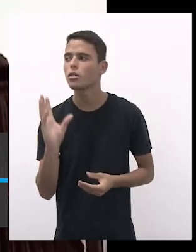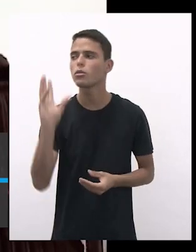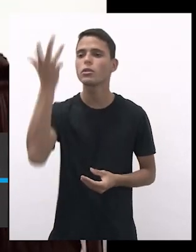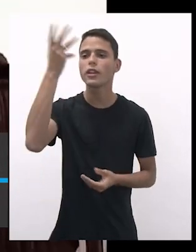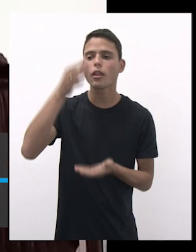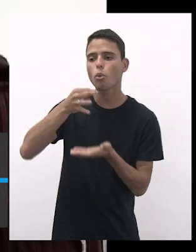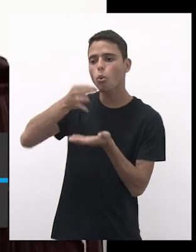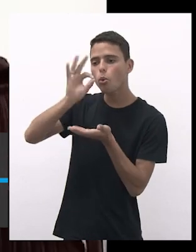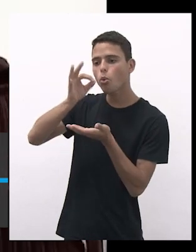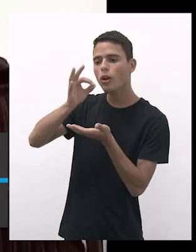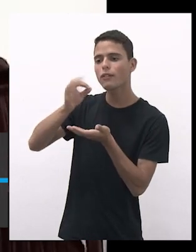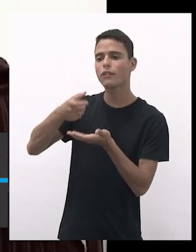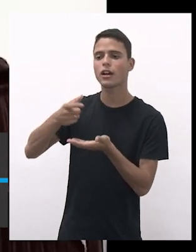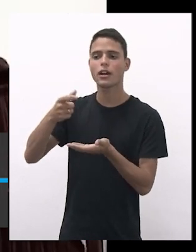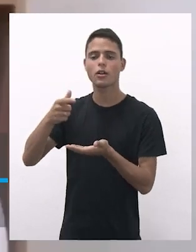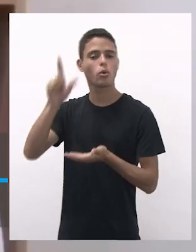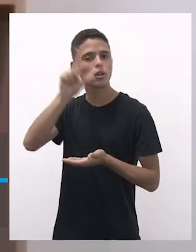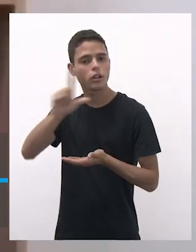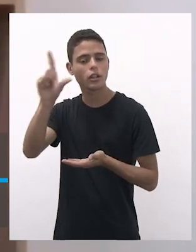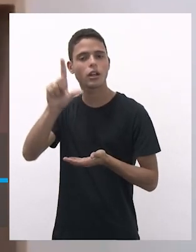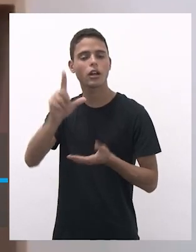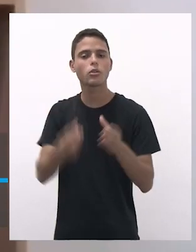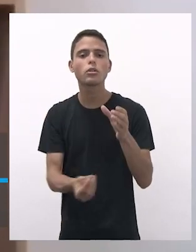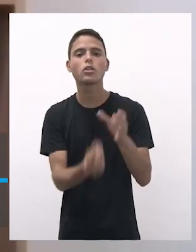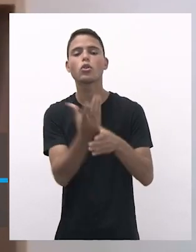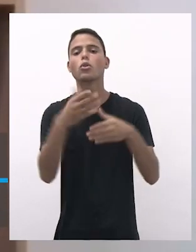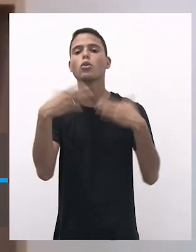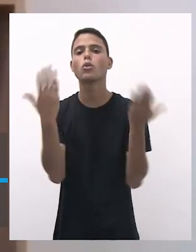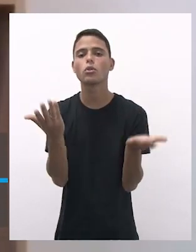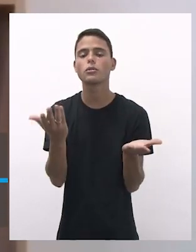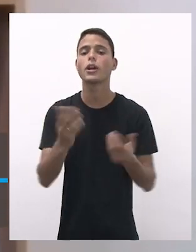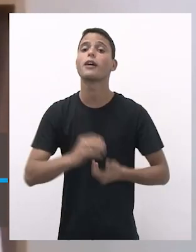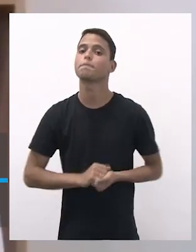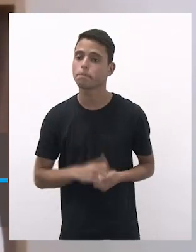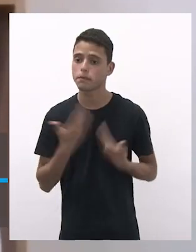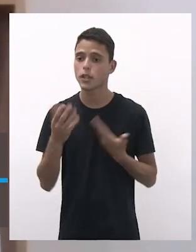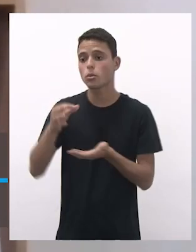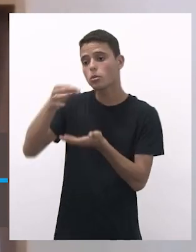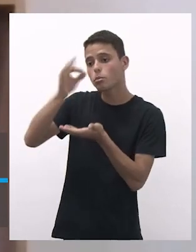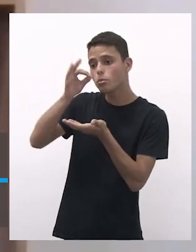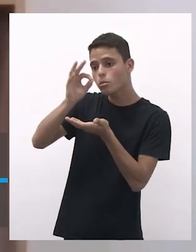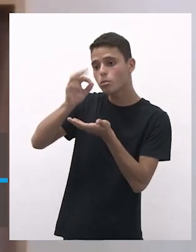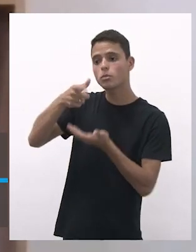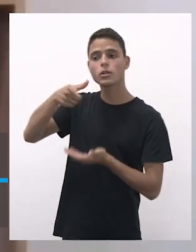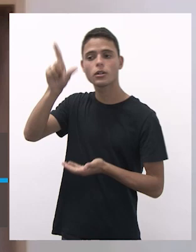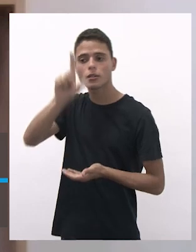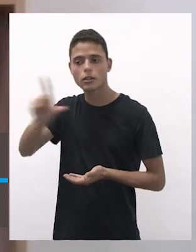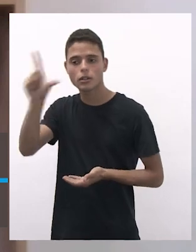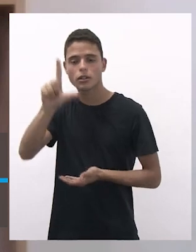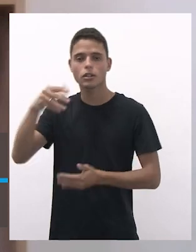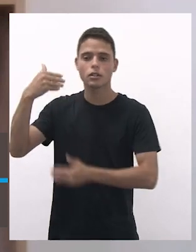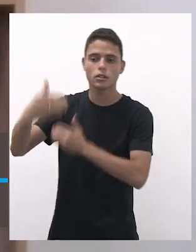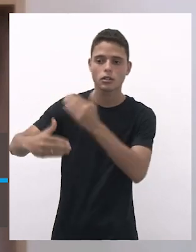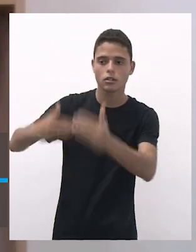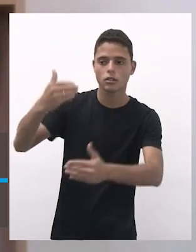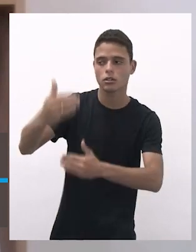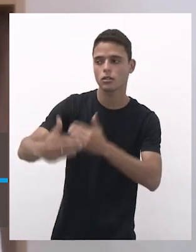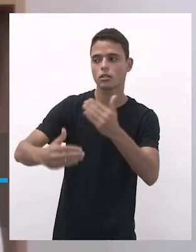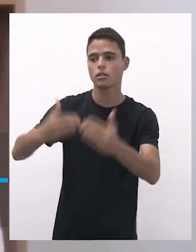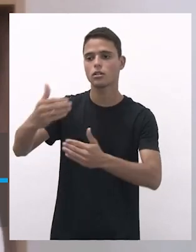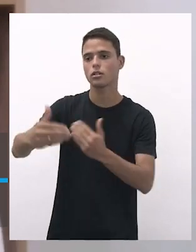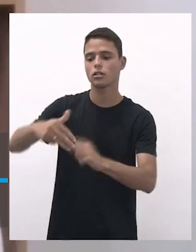café literário? Bom, o café literário, ele surge durante o meu processo de mestrado,